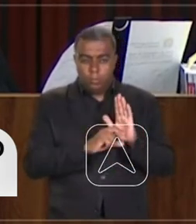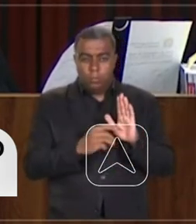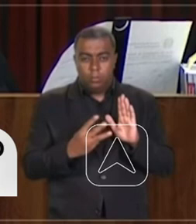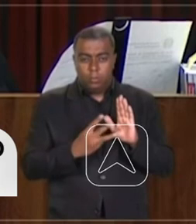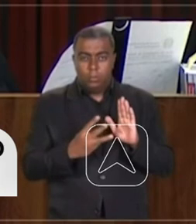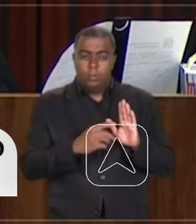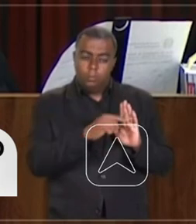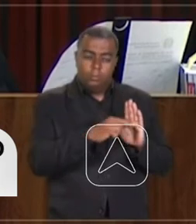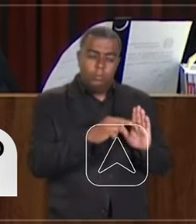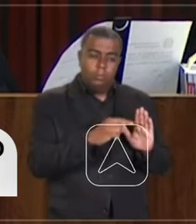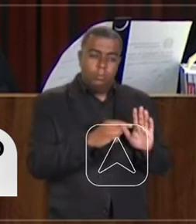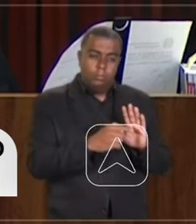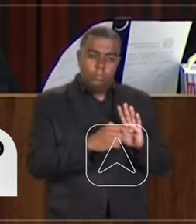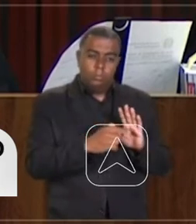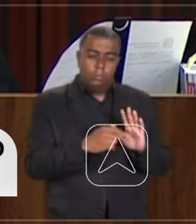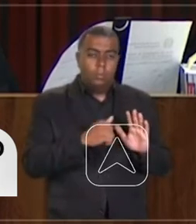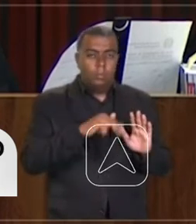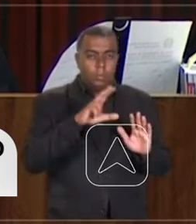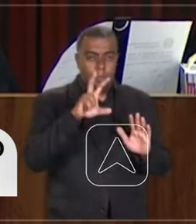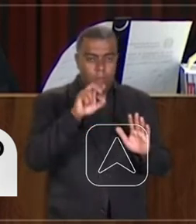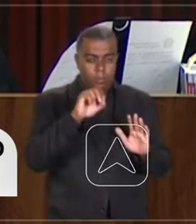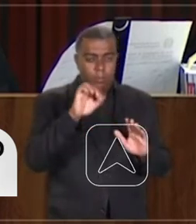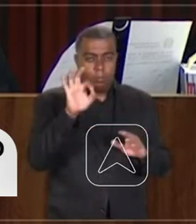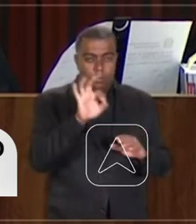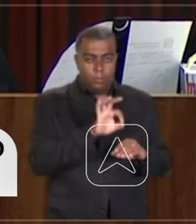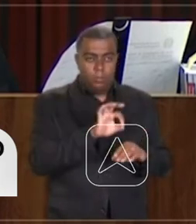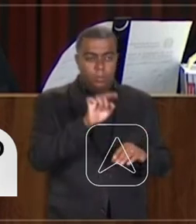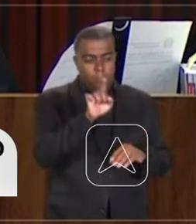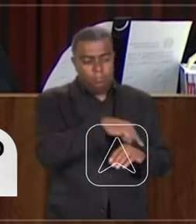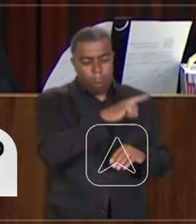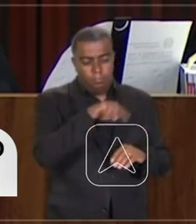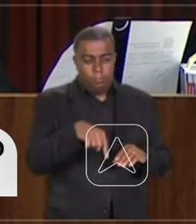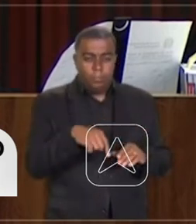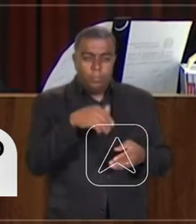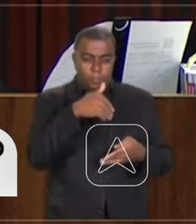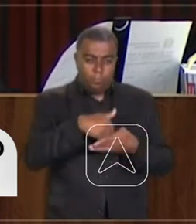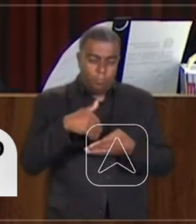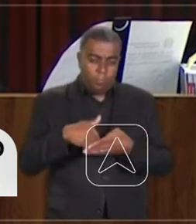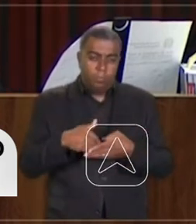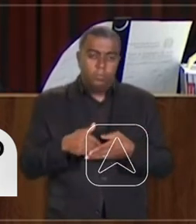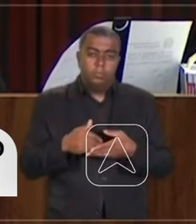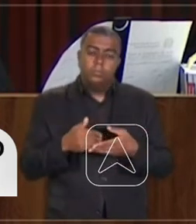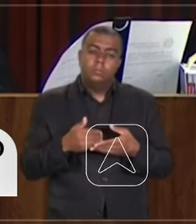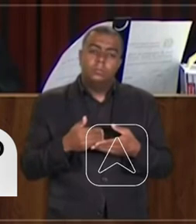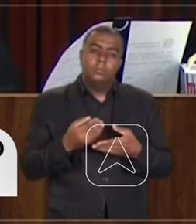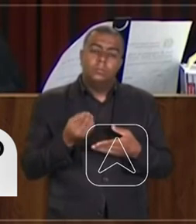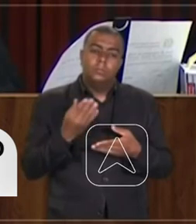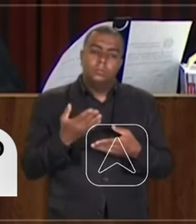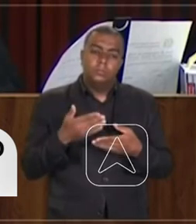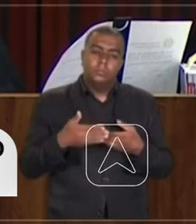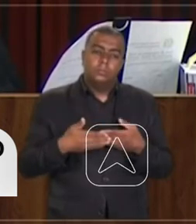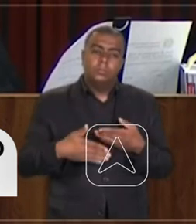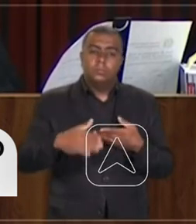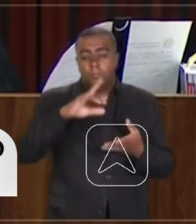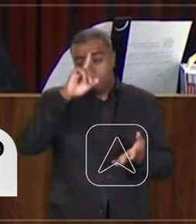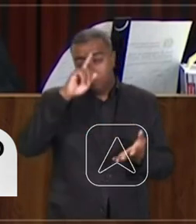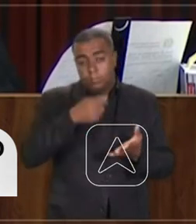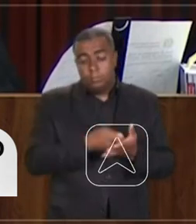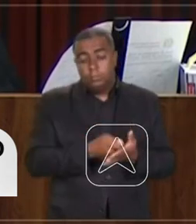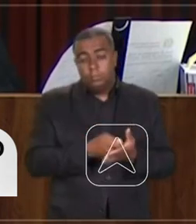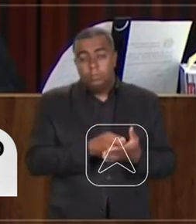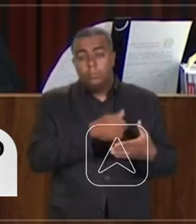da nulidade de mais de 50% dos votos válidos, para determinar que as